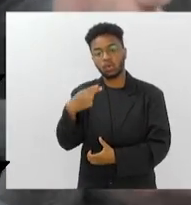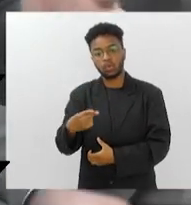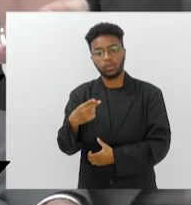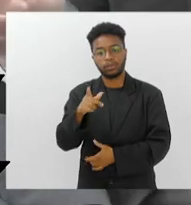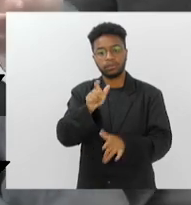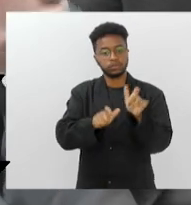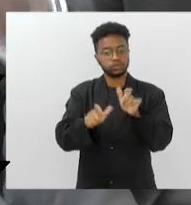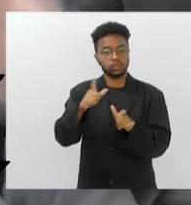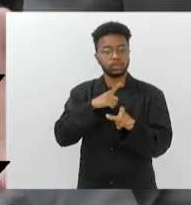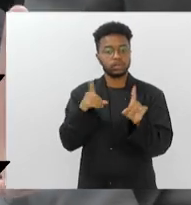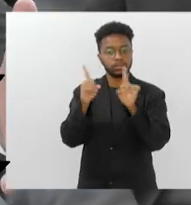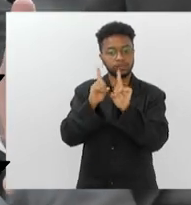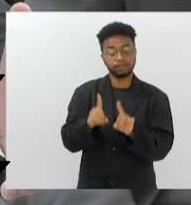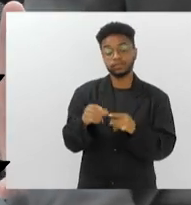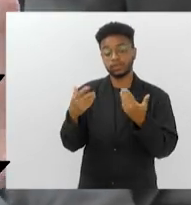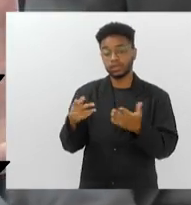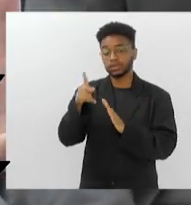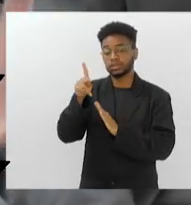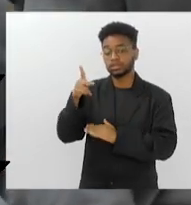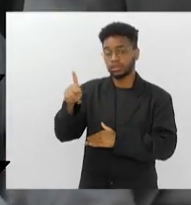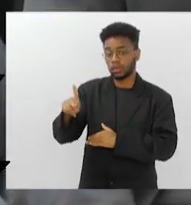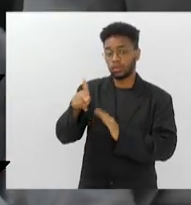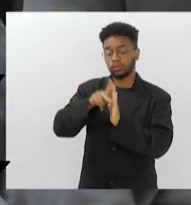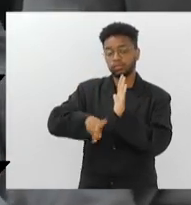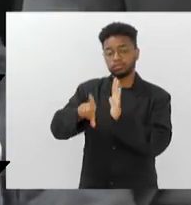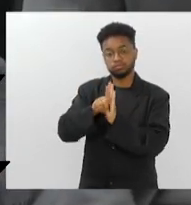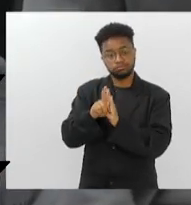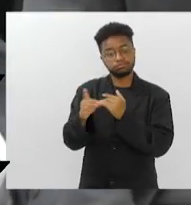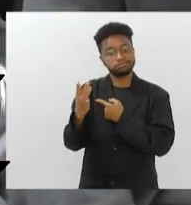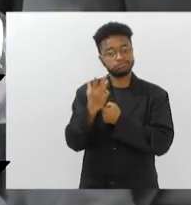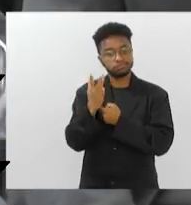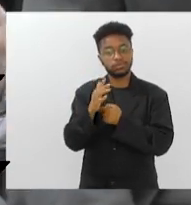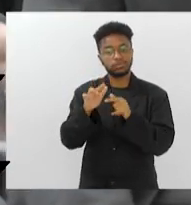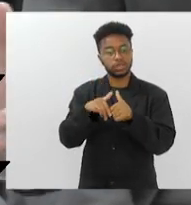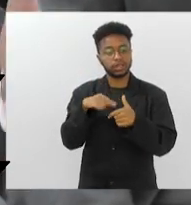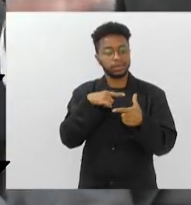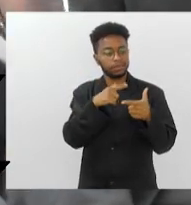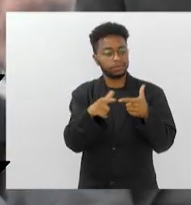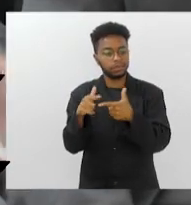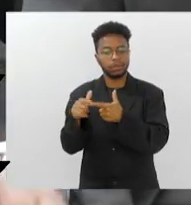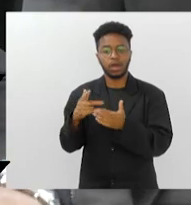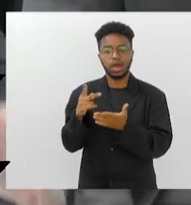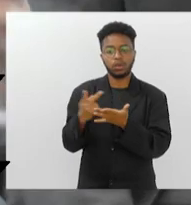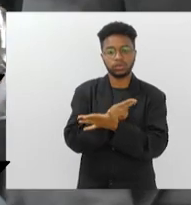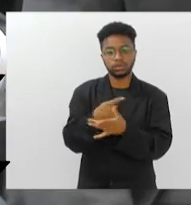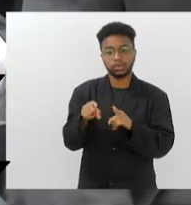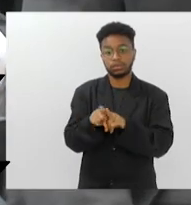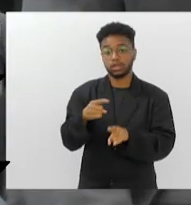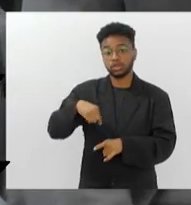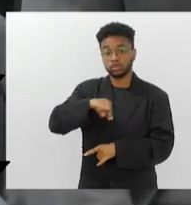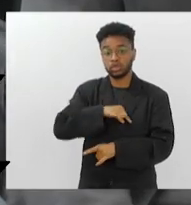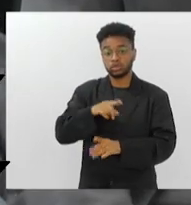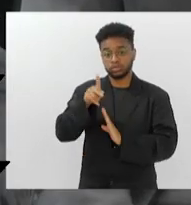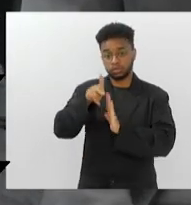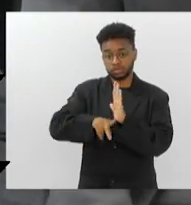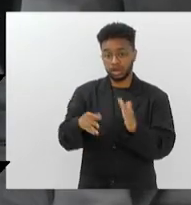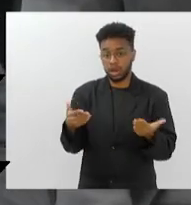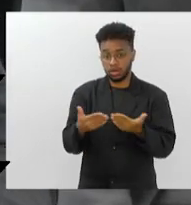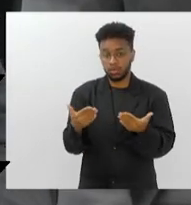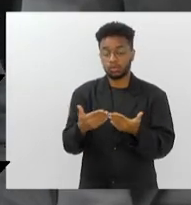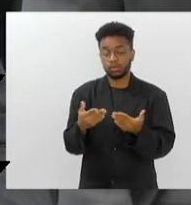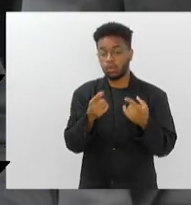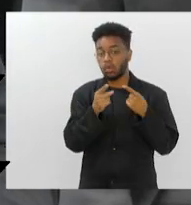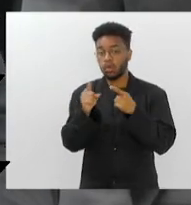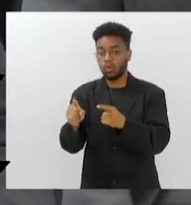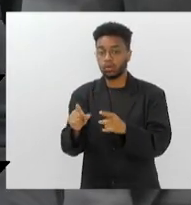uma um alento a essa maldade que tá sendo feito e nosso projeto agora a essa injustiça